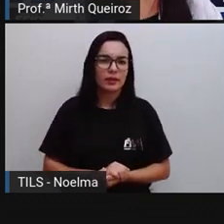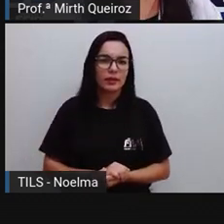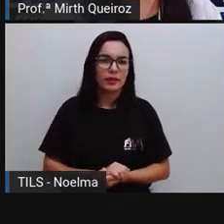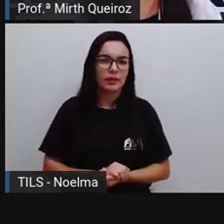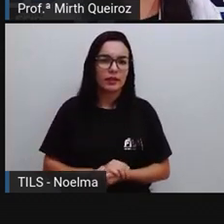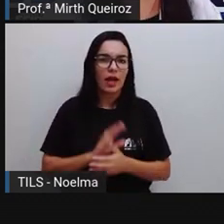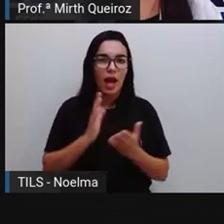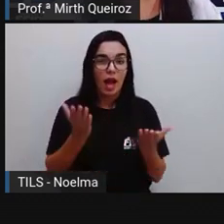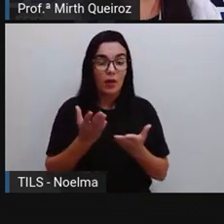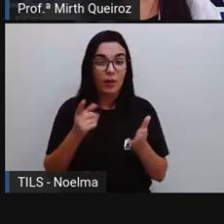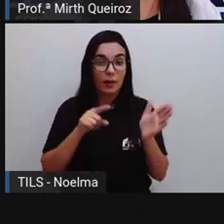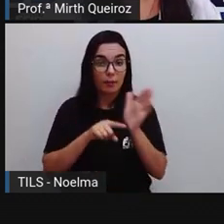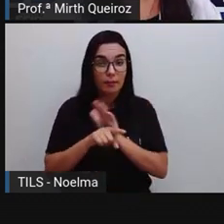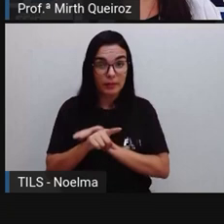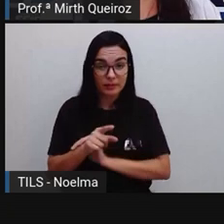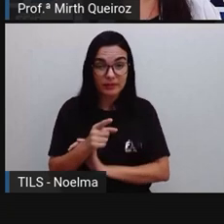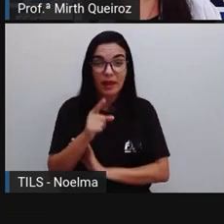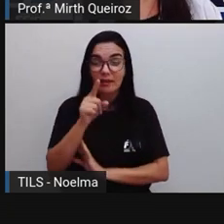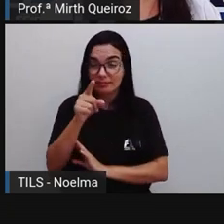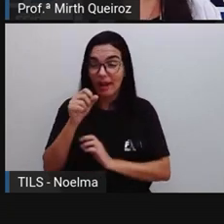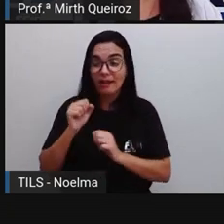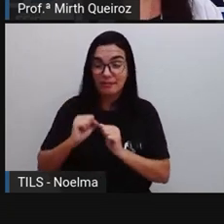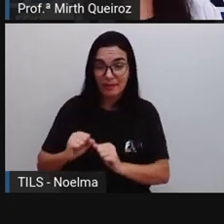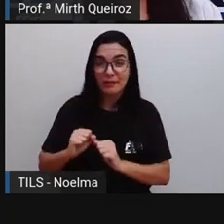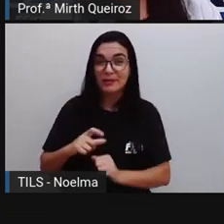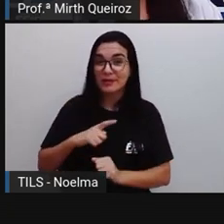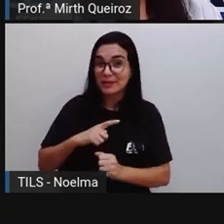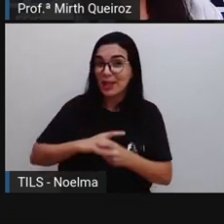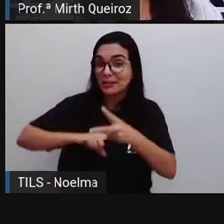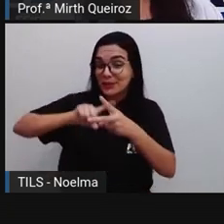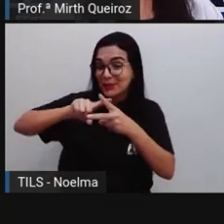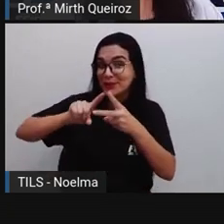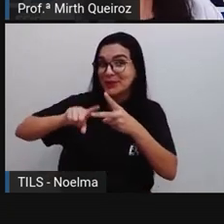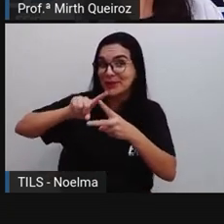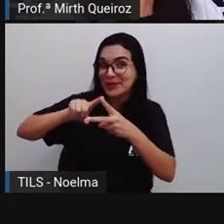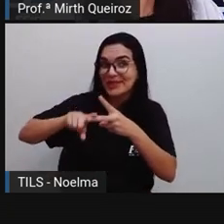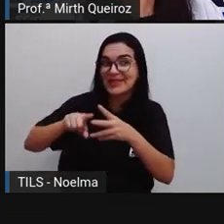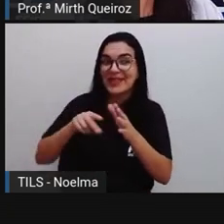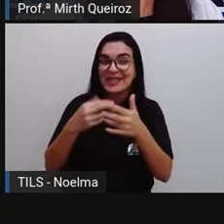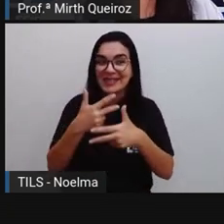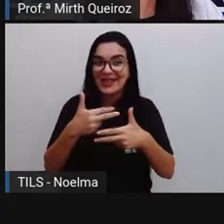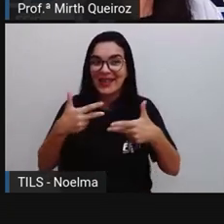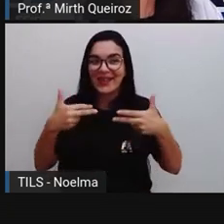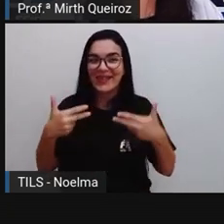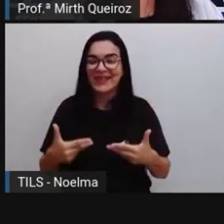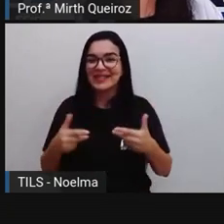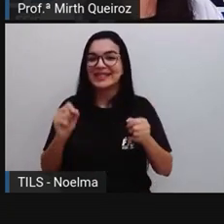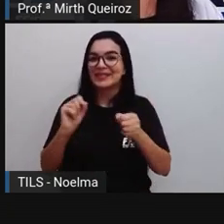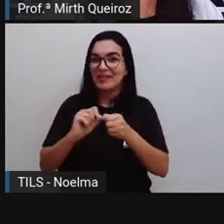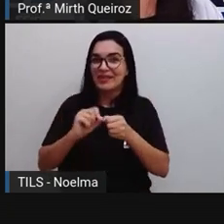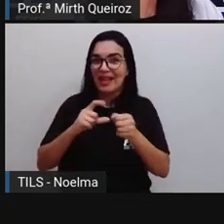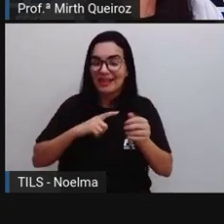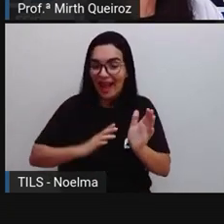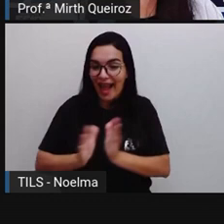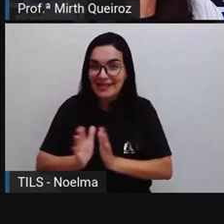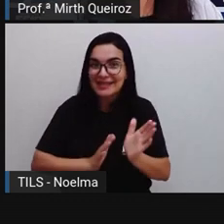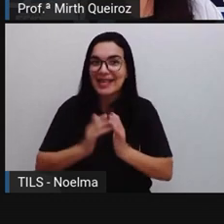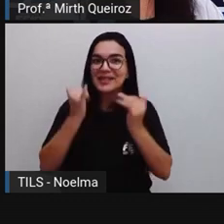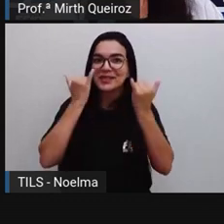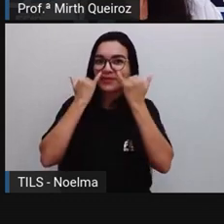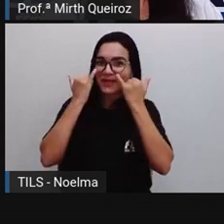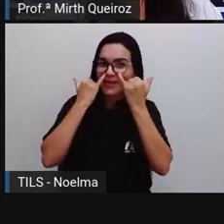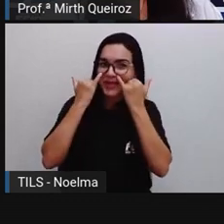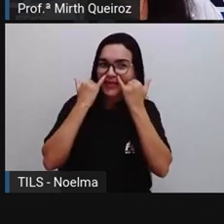Podem perguntar aí, vocês vão ver que eles utilizavam dois instrumentos para que eles pudessem ter acesso aí a